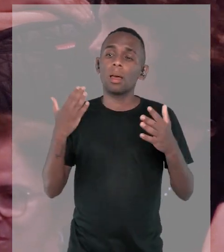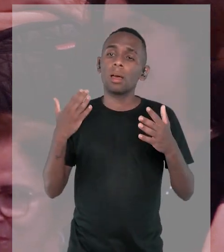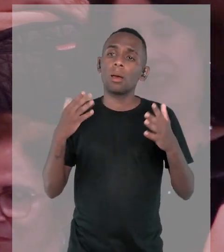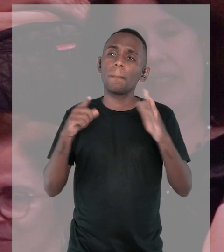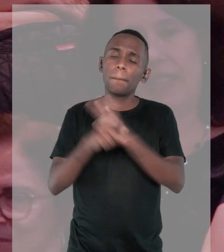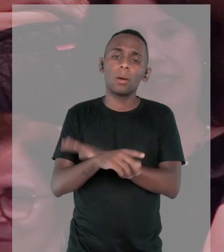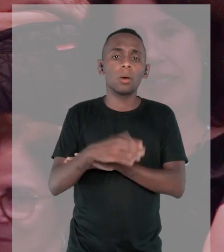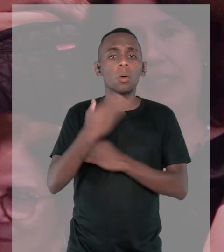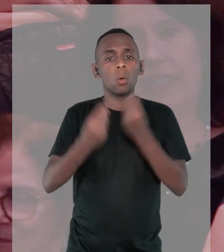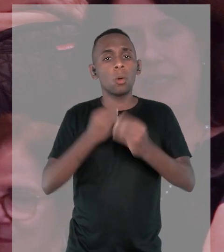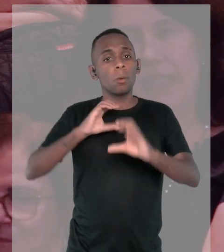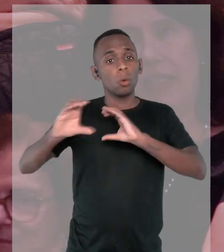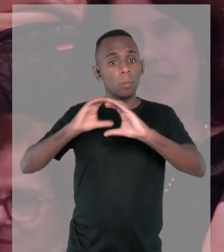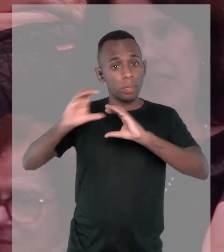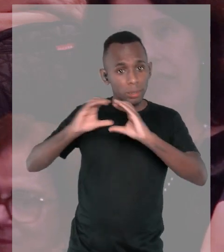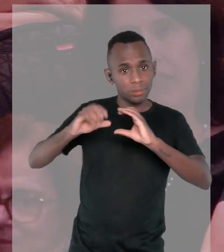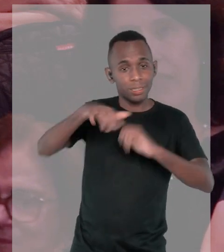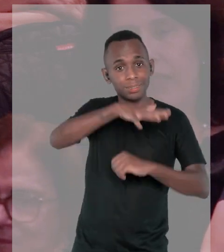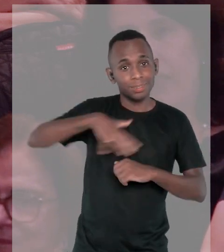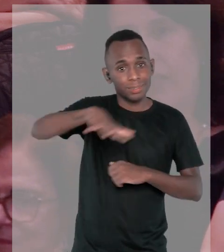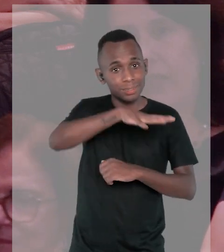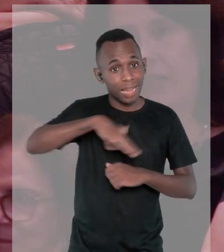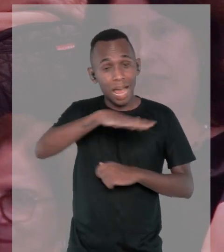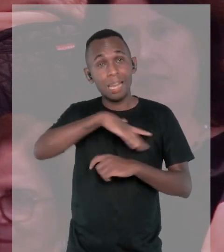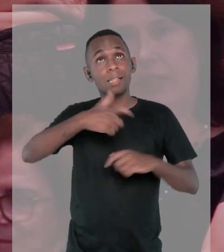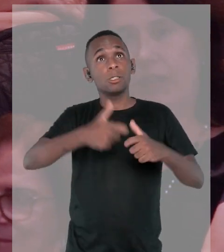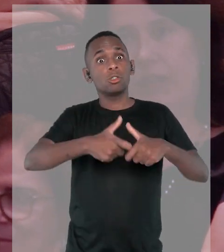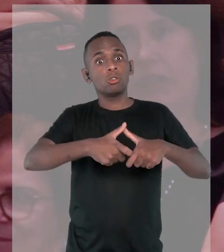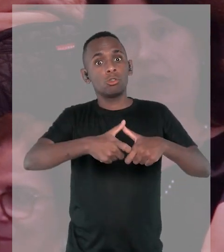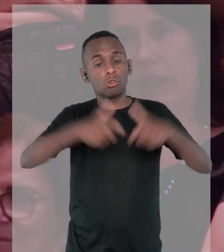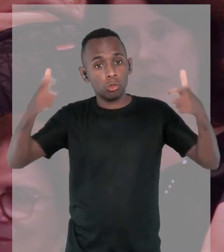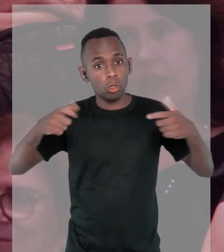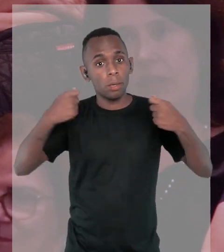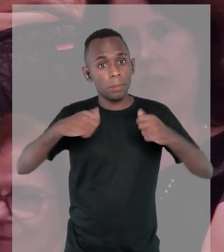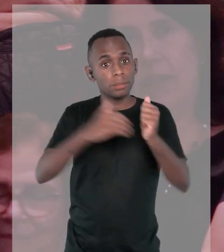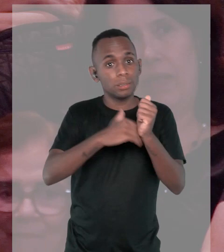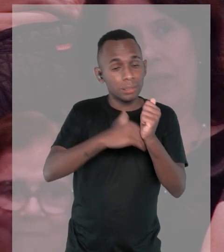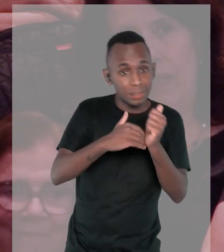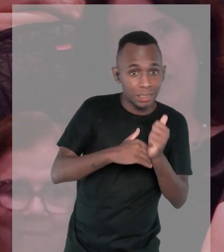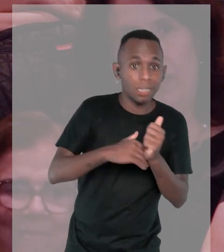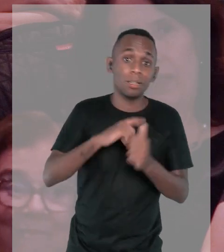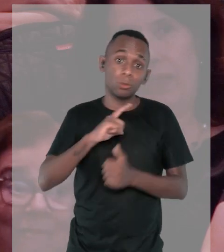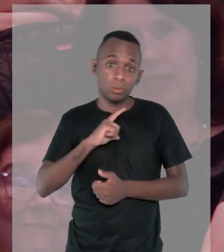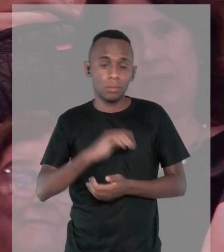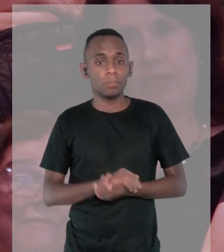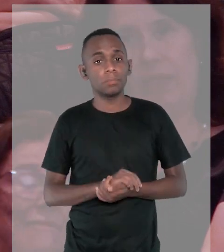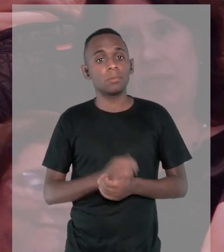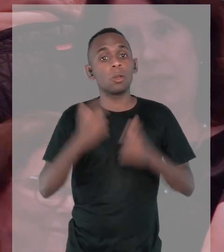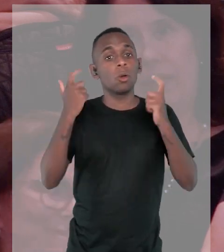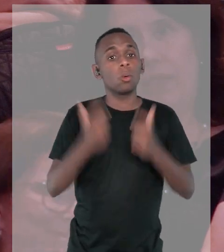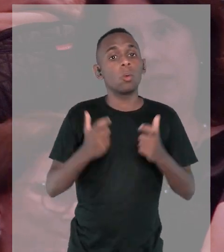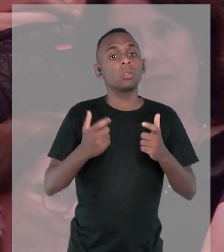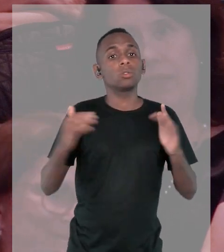como manter a boa comunicação num ambiente de alta demanda por sigilo e confidencialidade? Onde é que